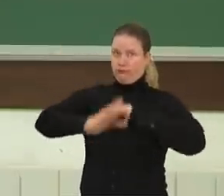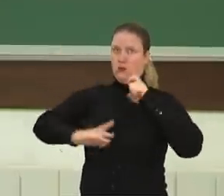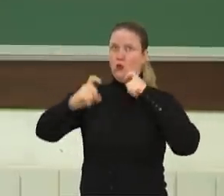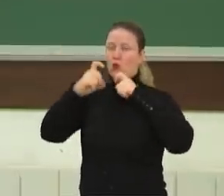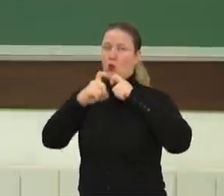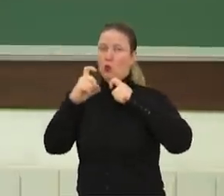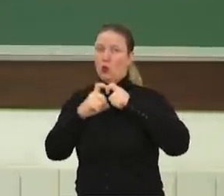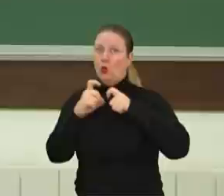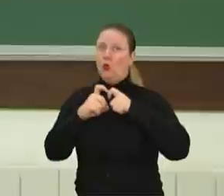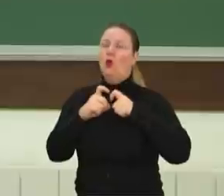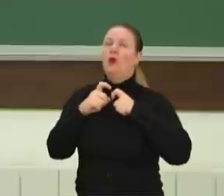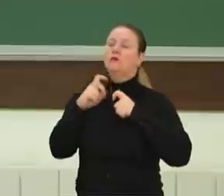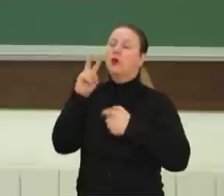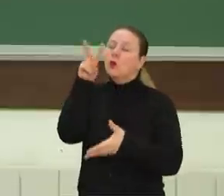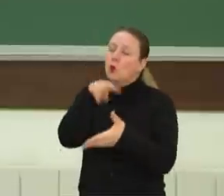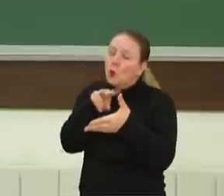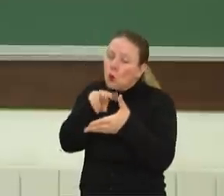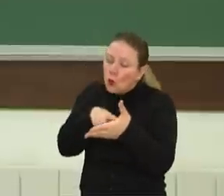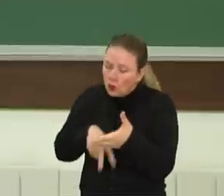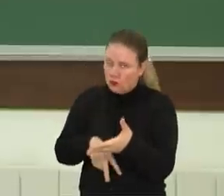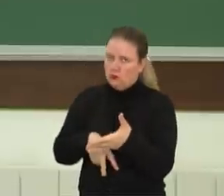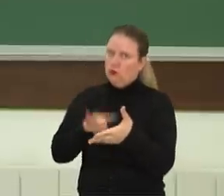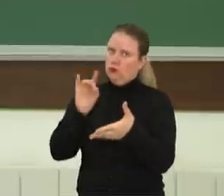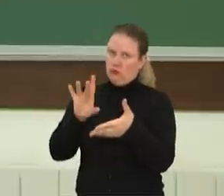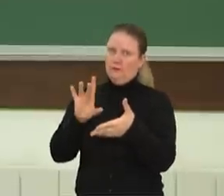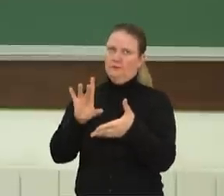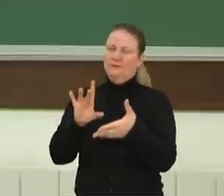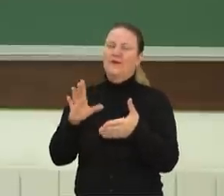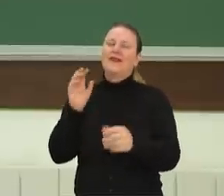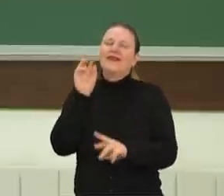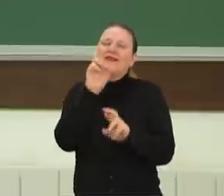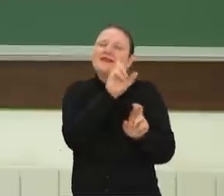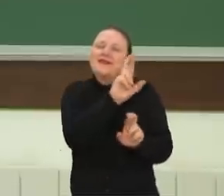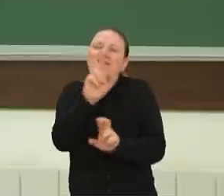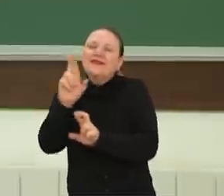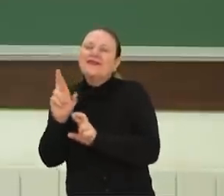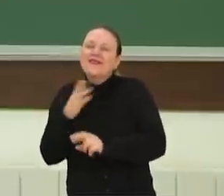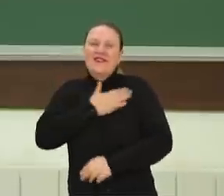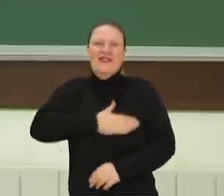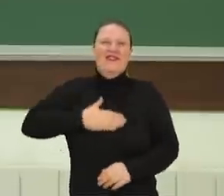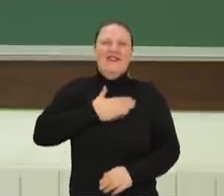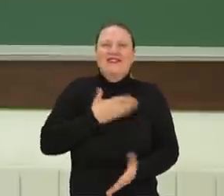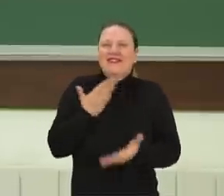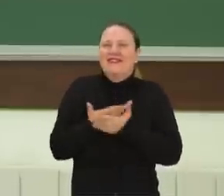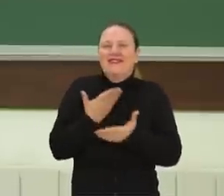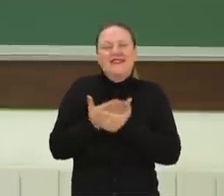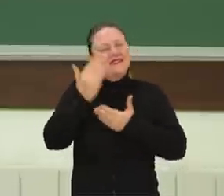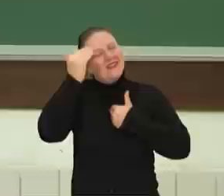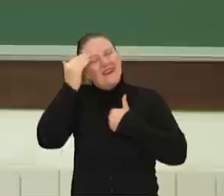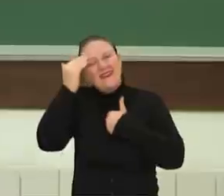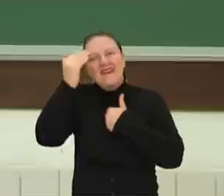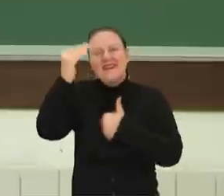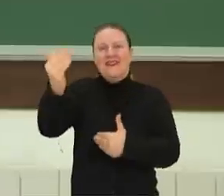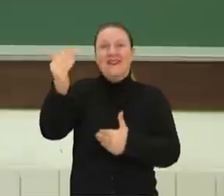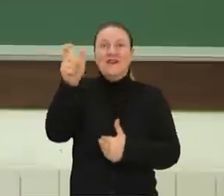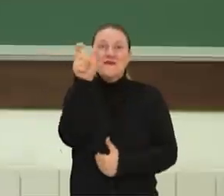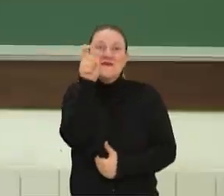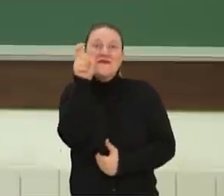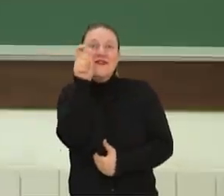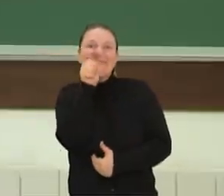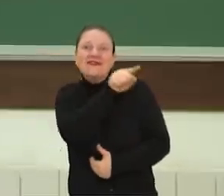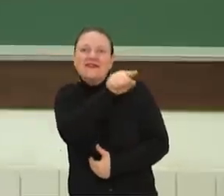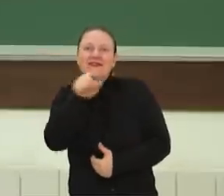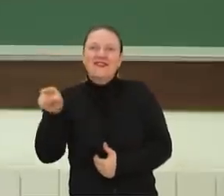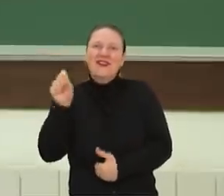junto com outros exames que ele pede, tá? Espero que você tenha gostado dessa aula. Agradeço novamente a sua atenção e